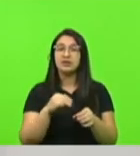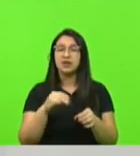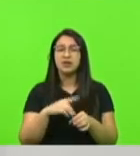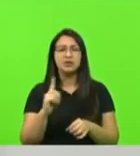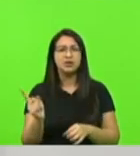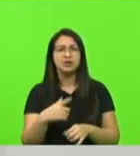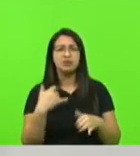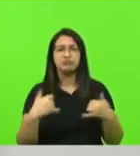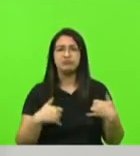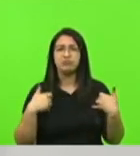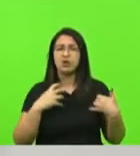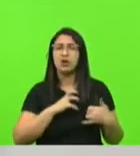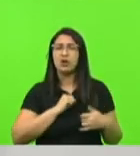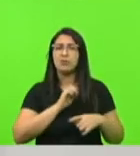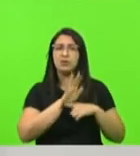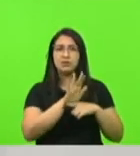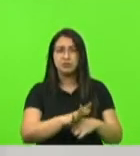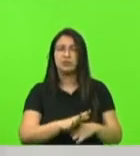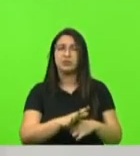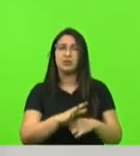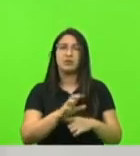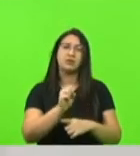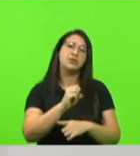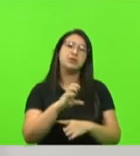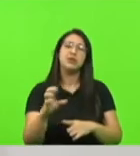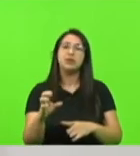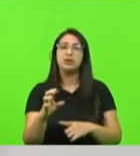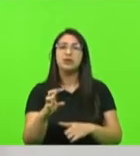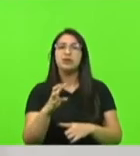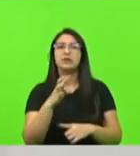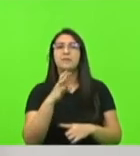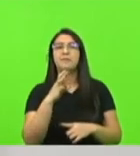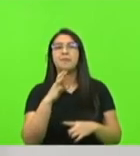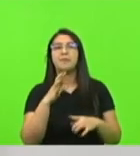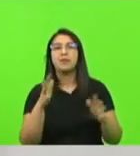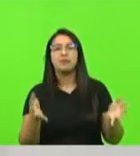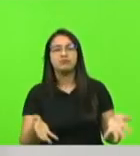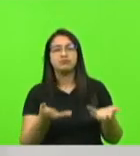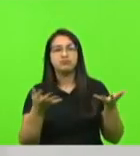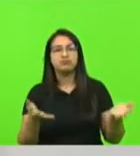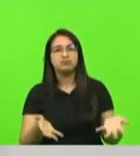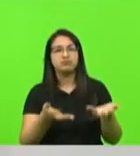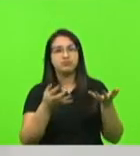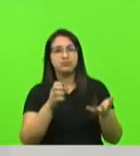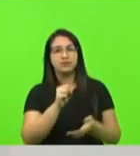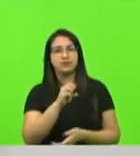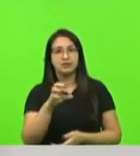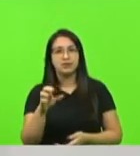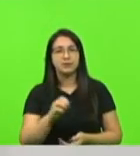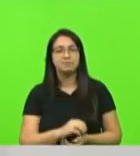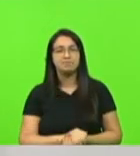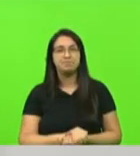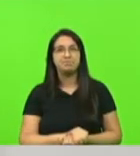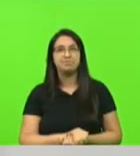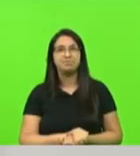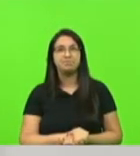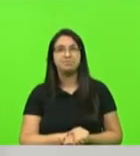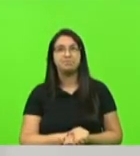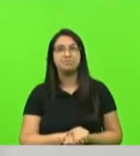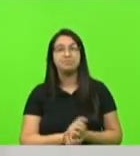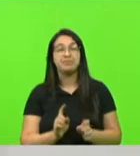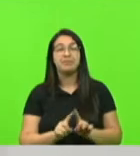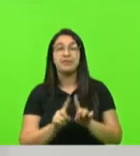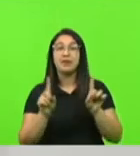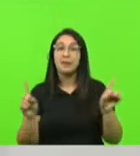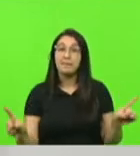ajudar Santa Catarina a continuar sendo esse estado que orgulha o Brasil. Mas que nós vamos